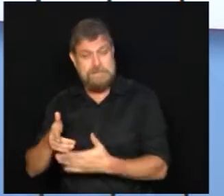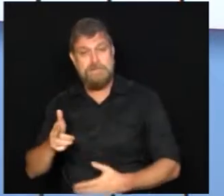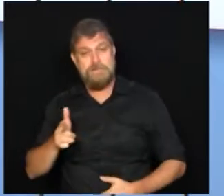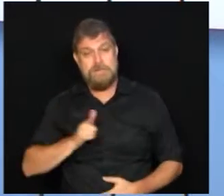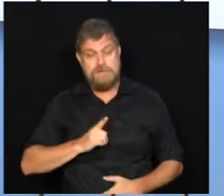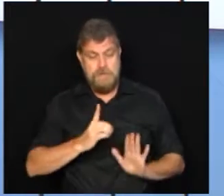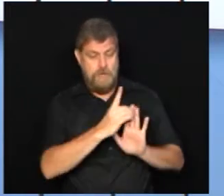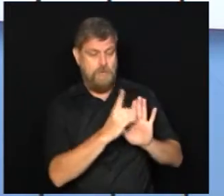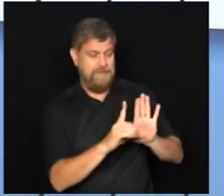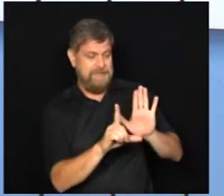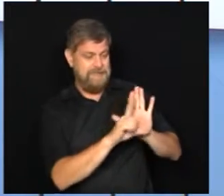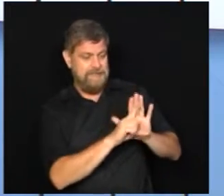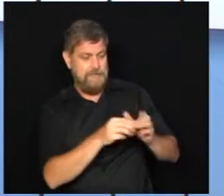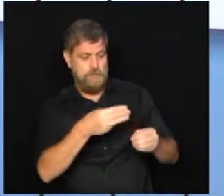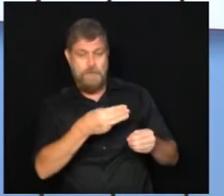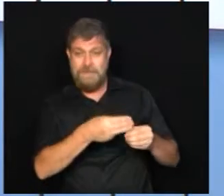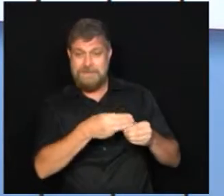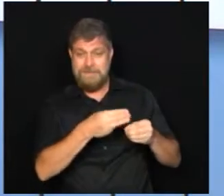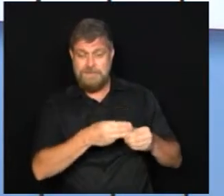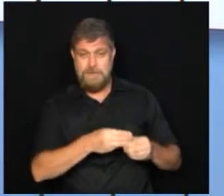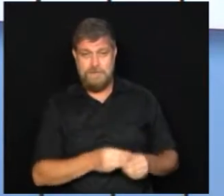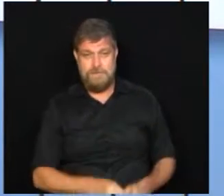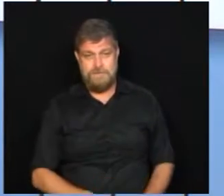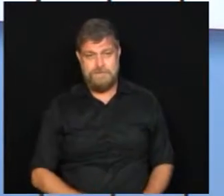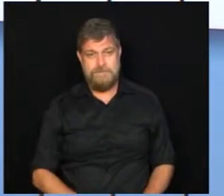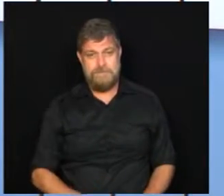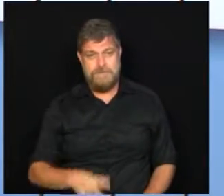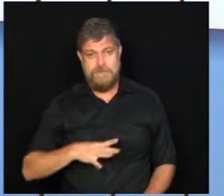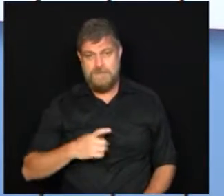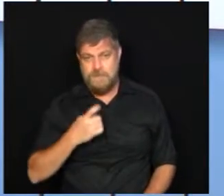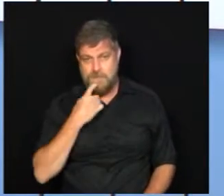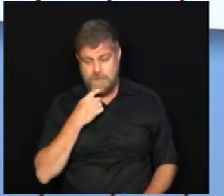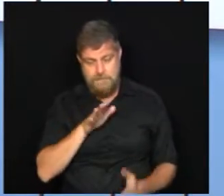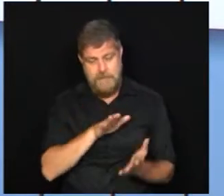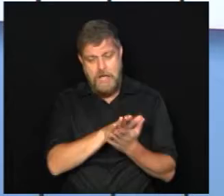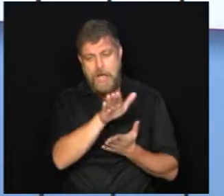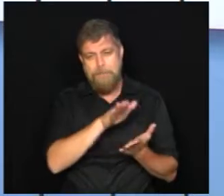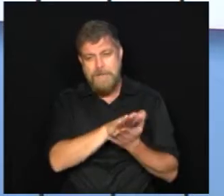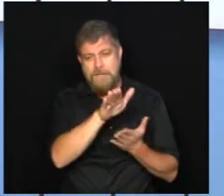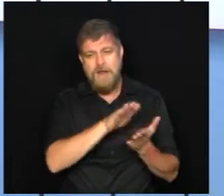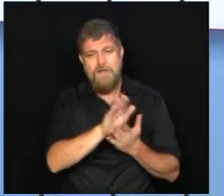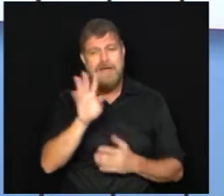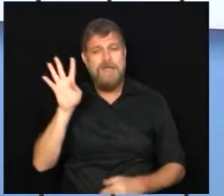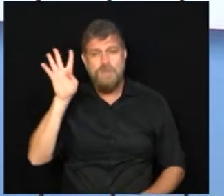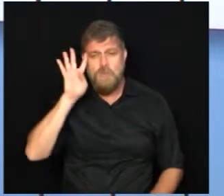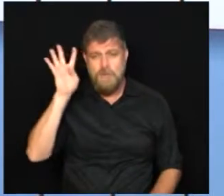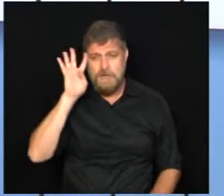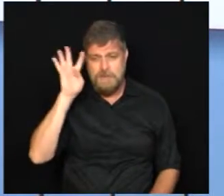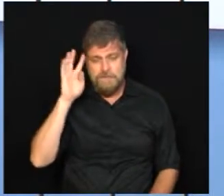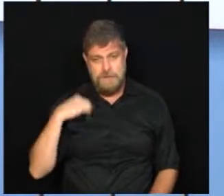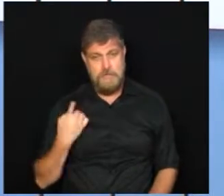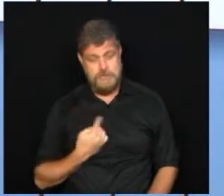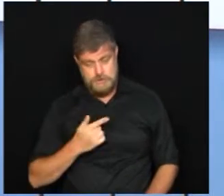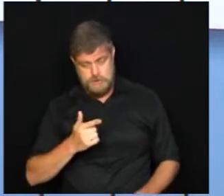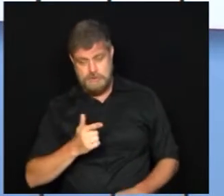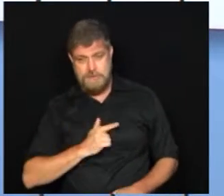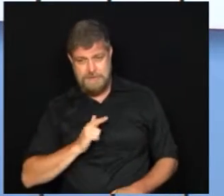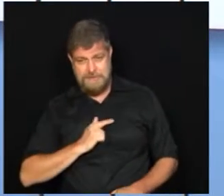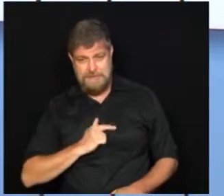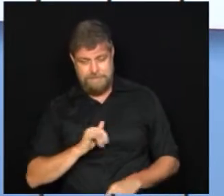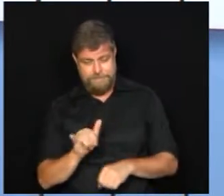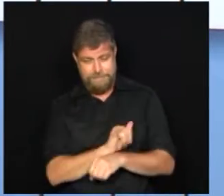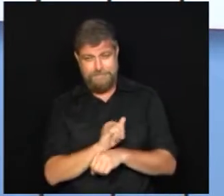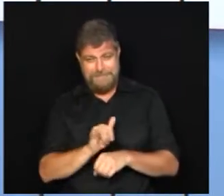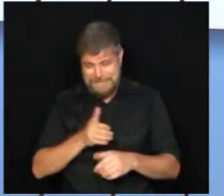de acordo com o decreto municipal que foi aí publicado nesta quarta-feira a gente tem essas